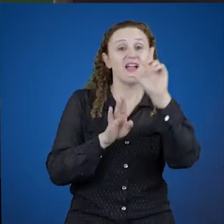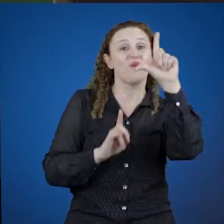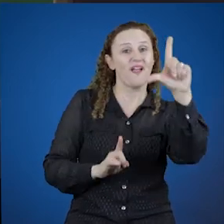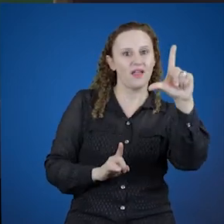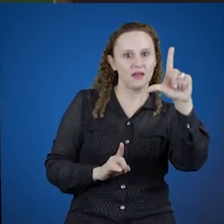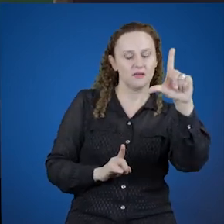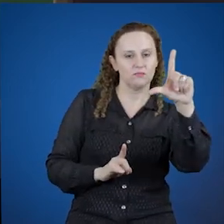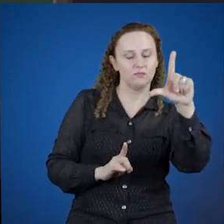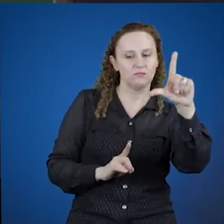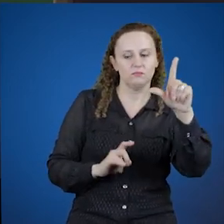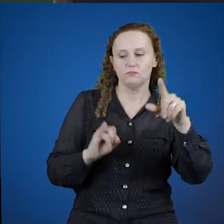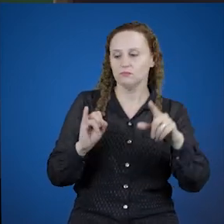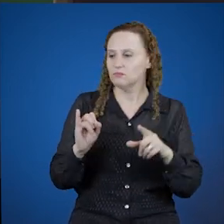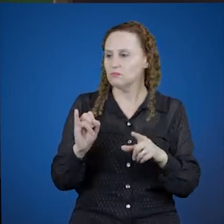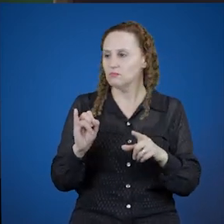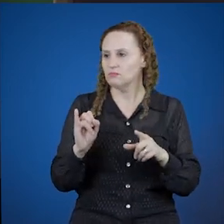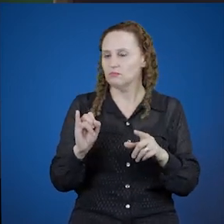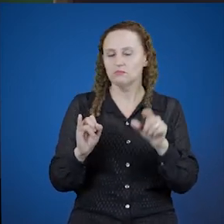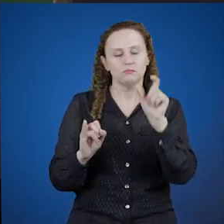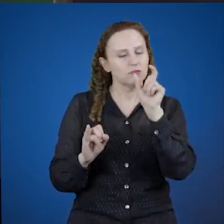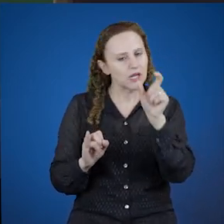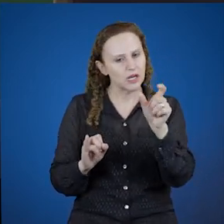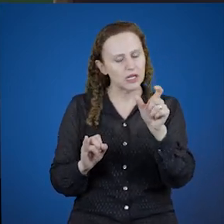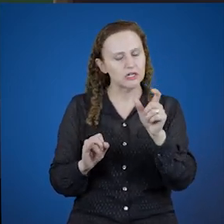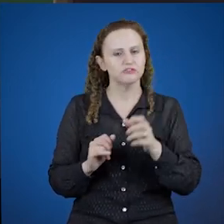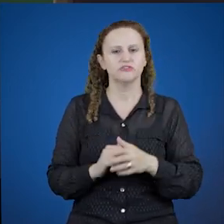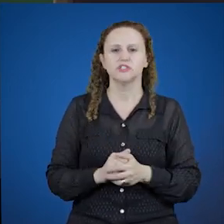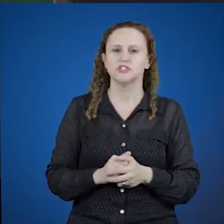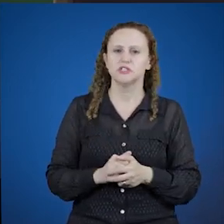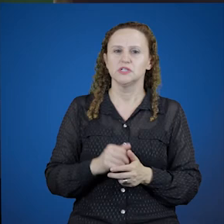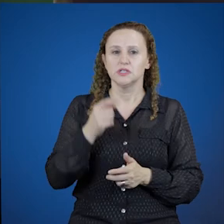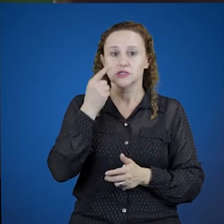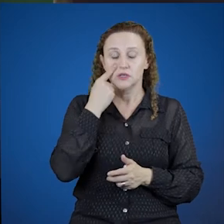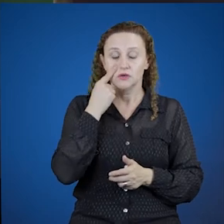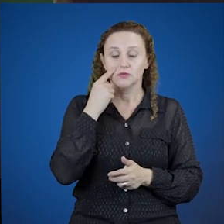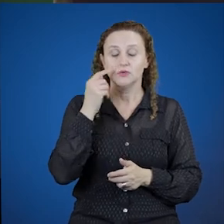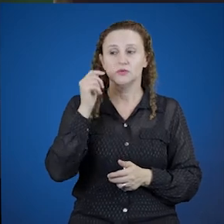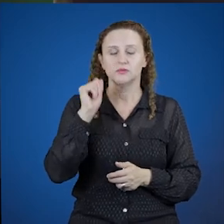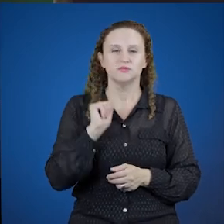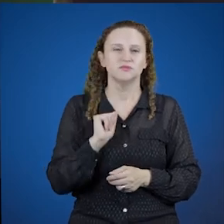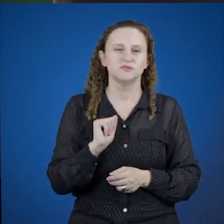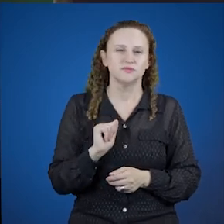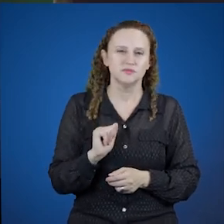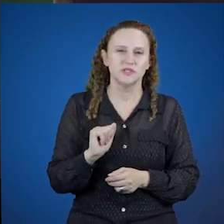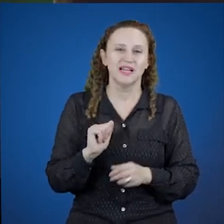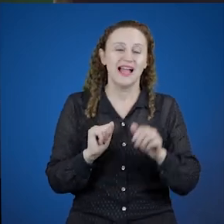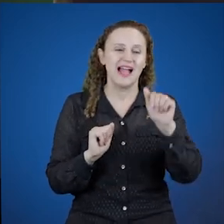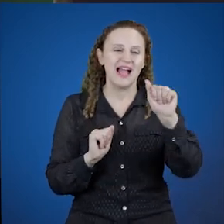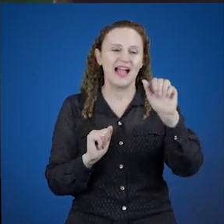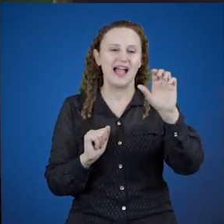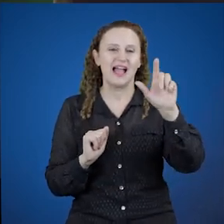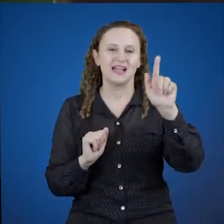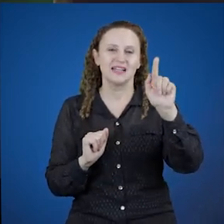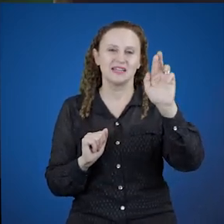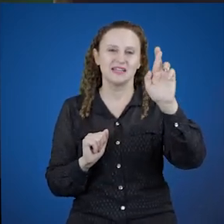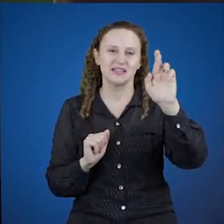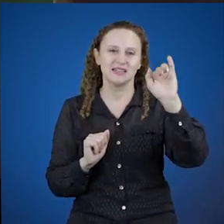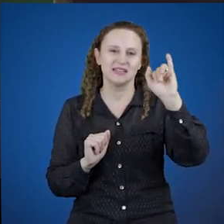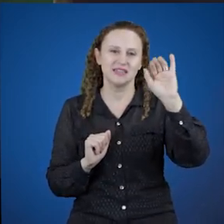declinar a palavra agricultor eu vou declinar essa forma agrícola agrícola